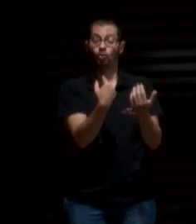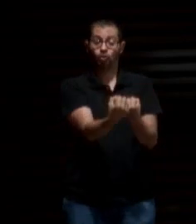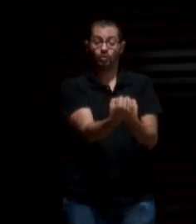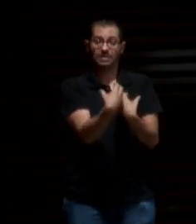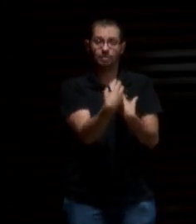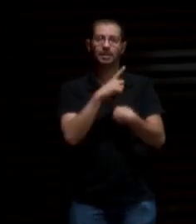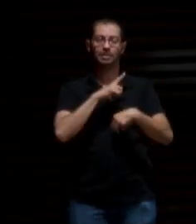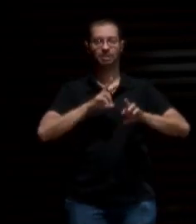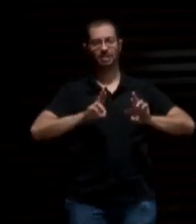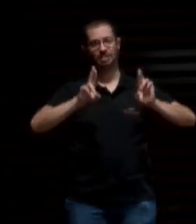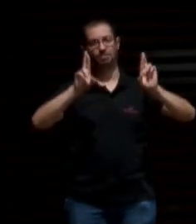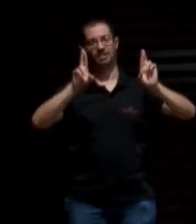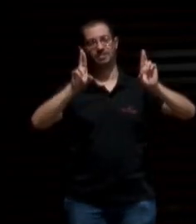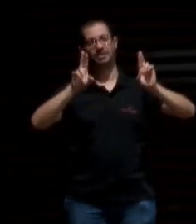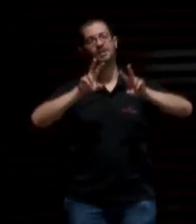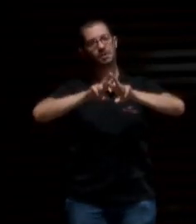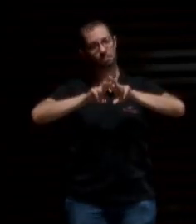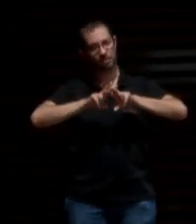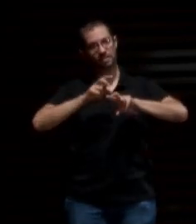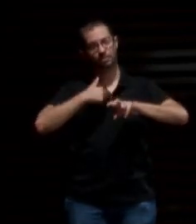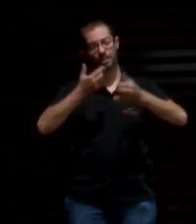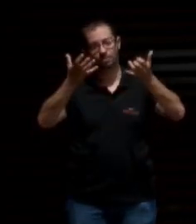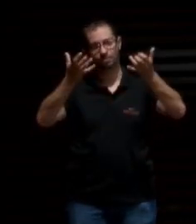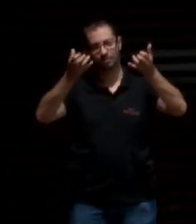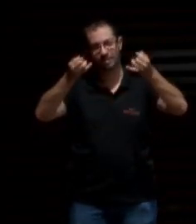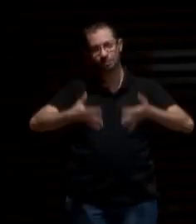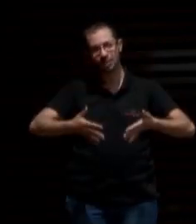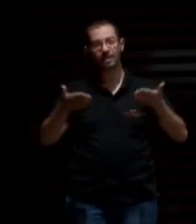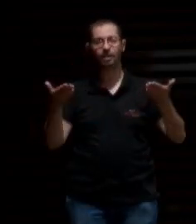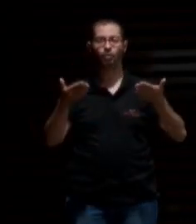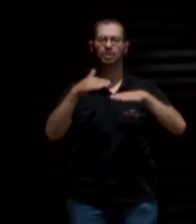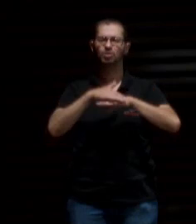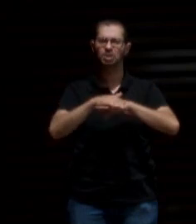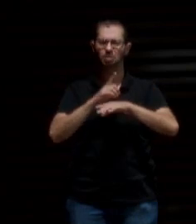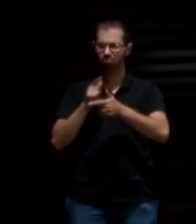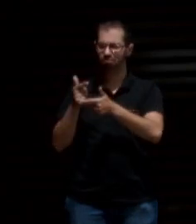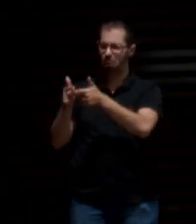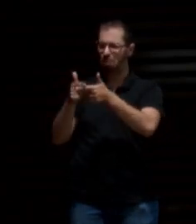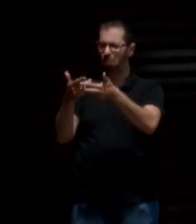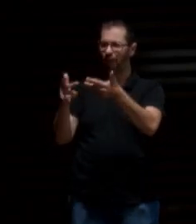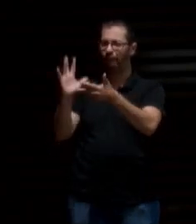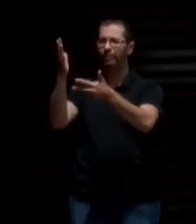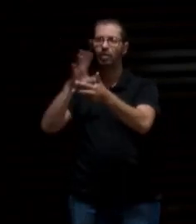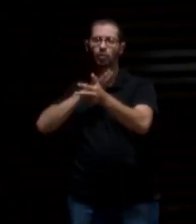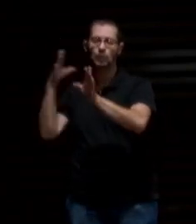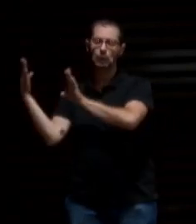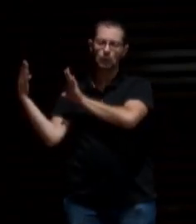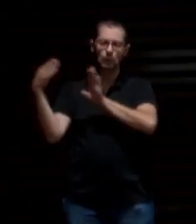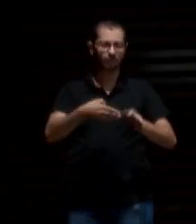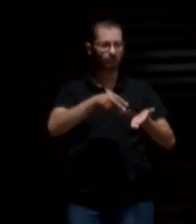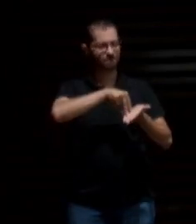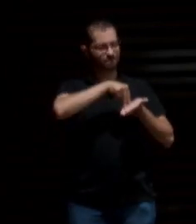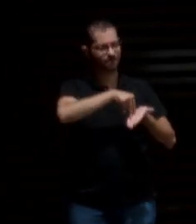esperança. Então é isso que eu pretendo falar com os meus irmãos nessa noite. Voltar para a palavra de Deus e vamos ver o que a palavra de